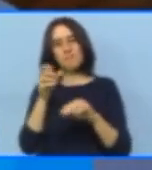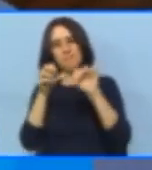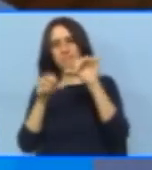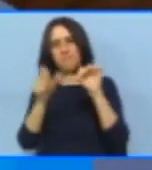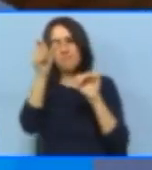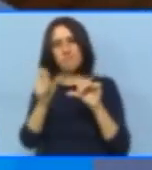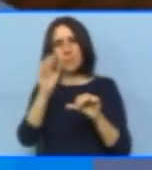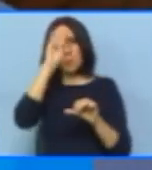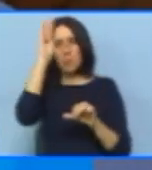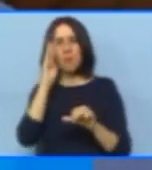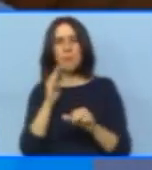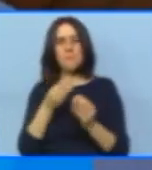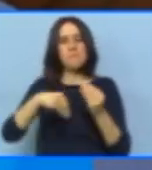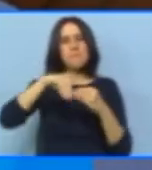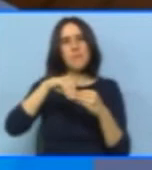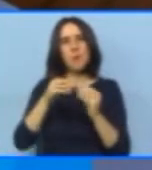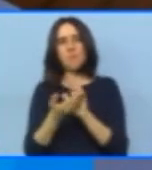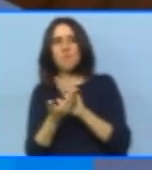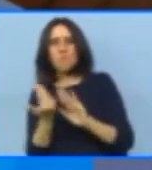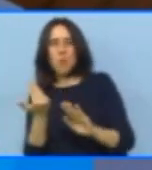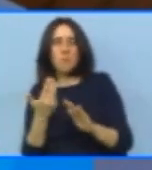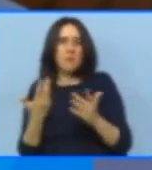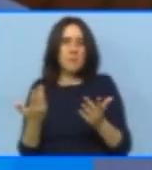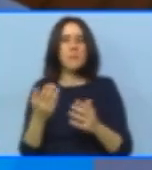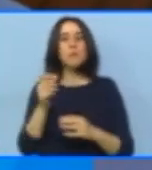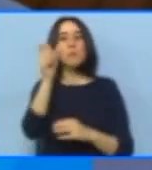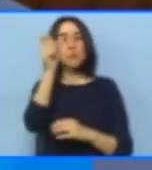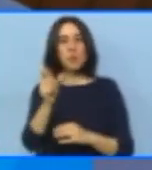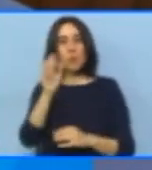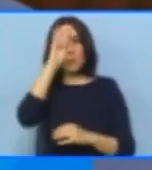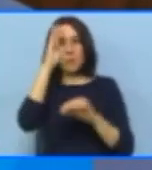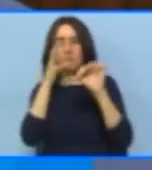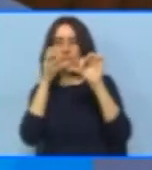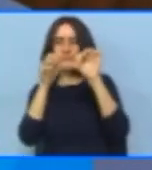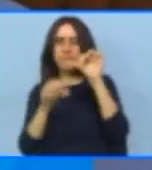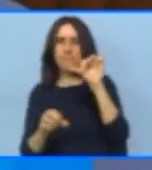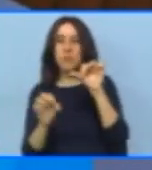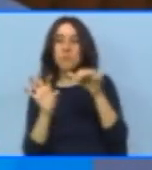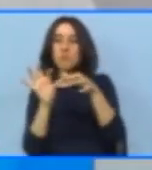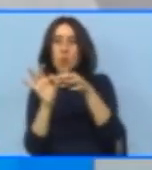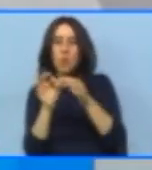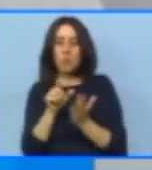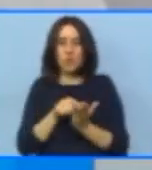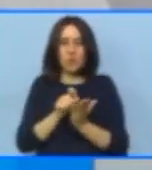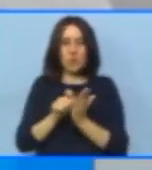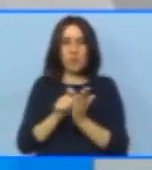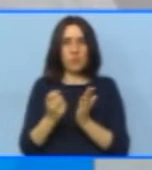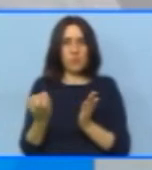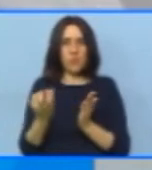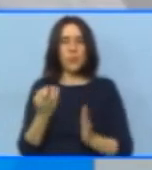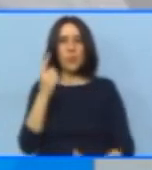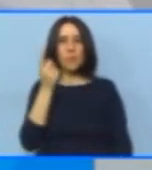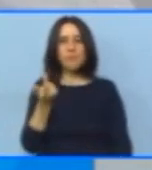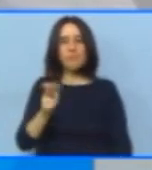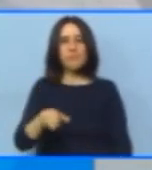acrescentámos, retirámos, cortámos, enfim, em função de intervenções do Papa que tinham a ver com coisas que escrevíamos. E há um